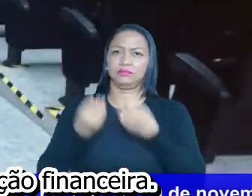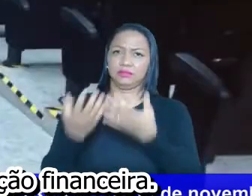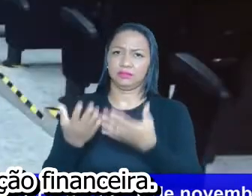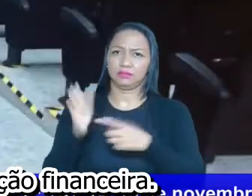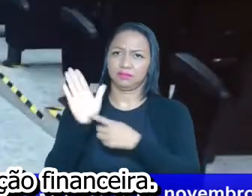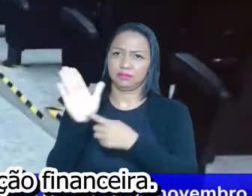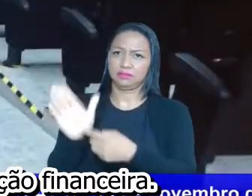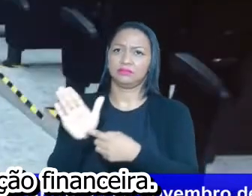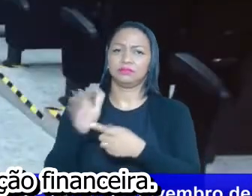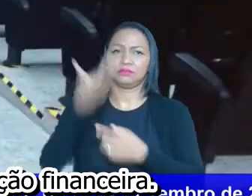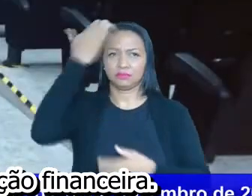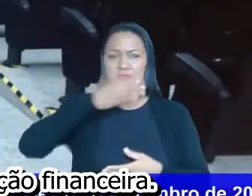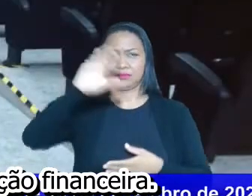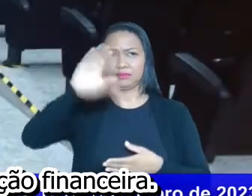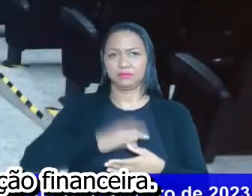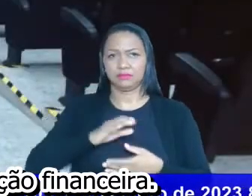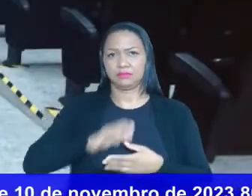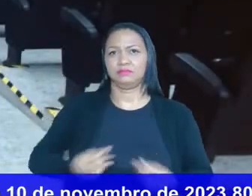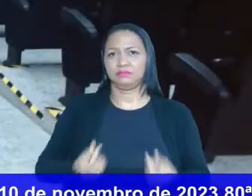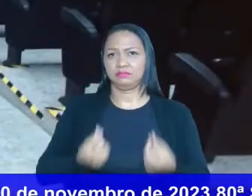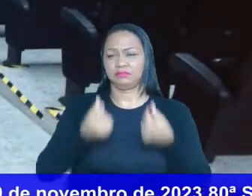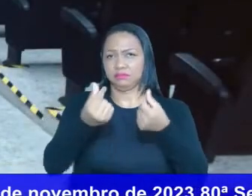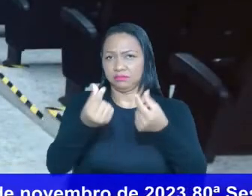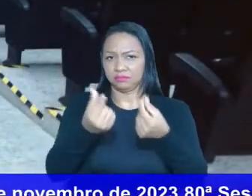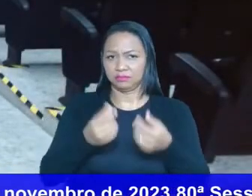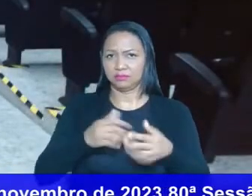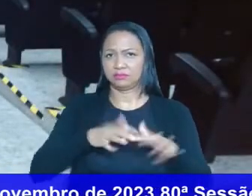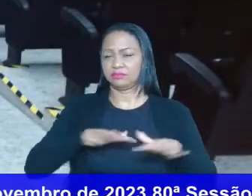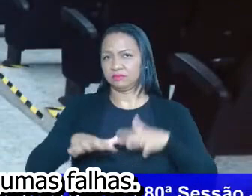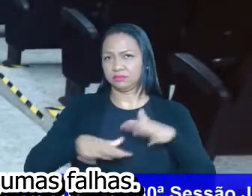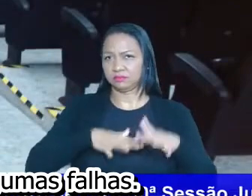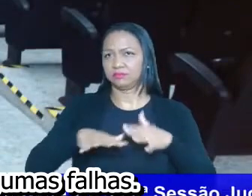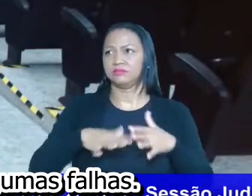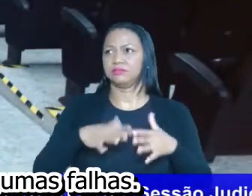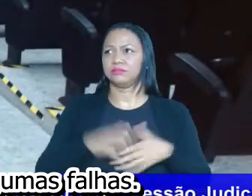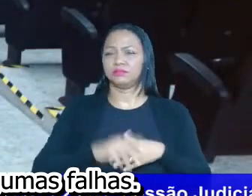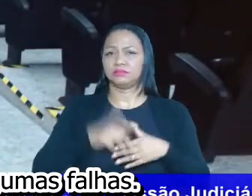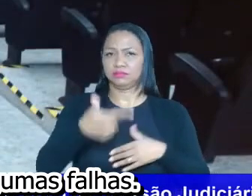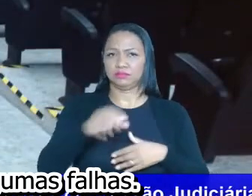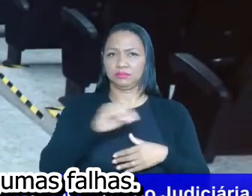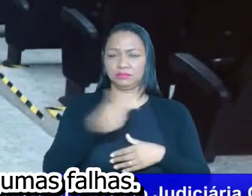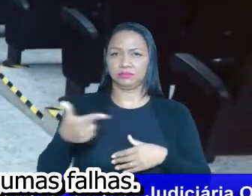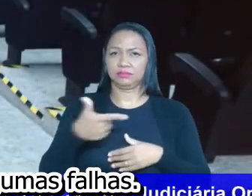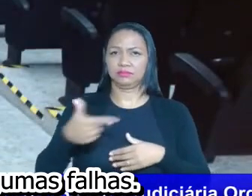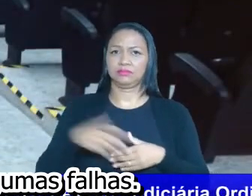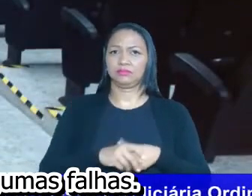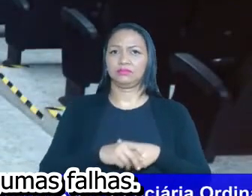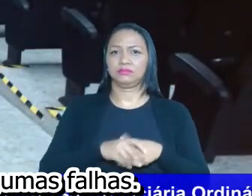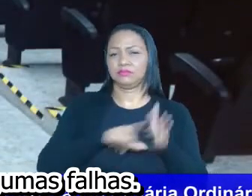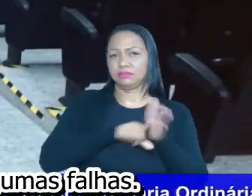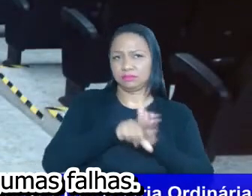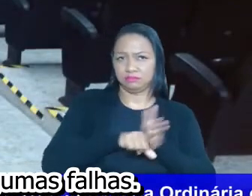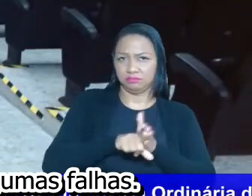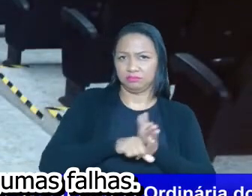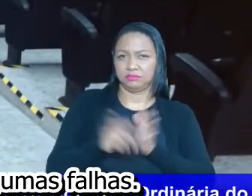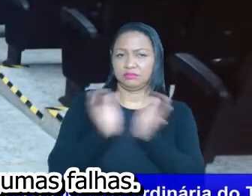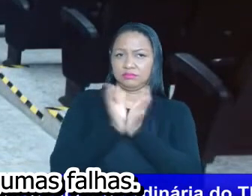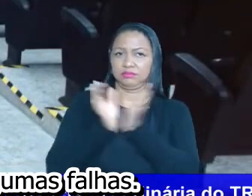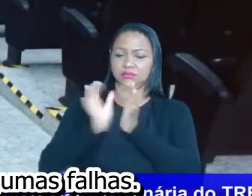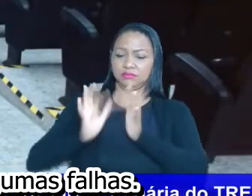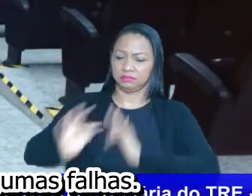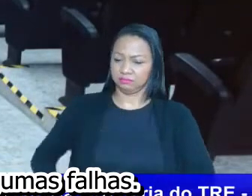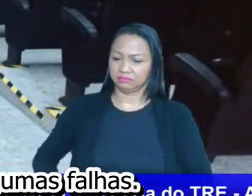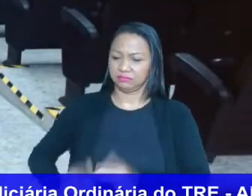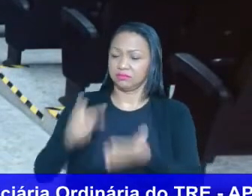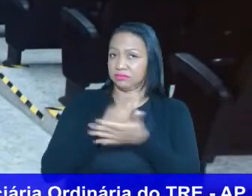contas referente à movimentação financeira do exercício de 2022. Na análise, o NACEP identificou